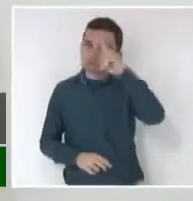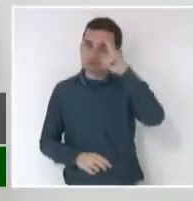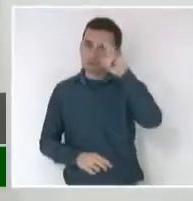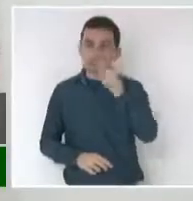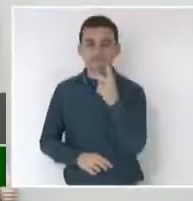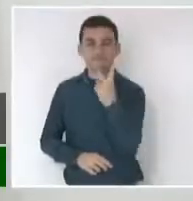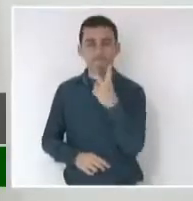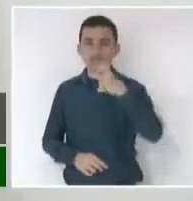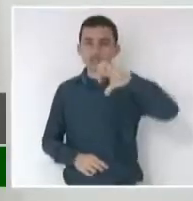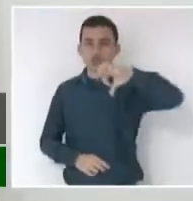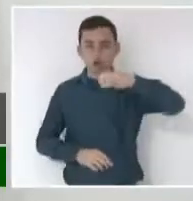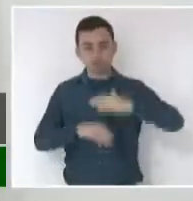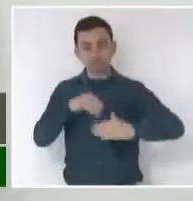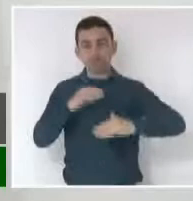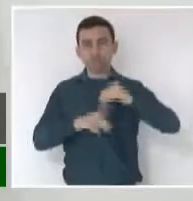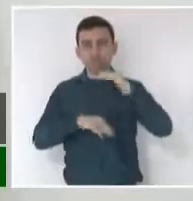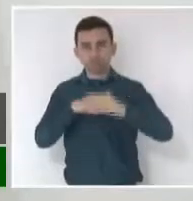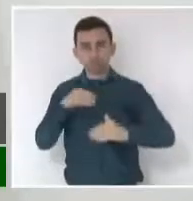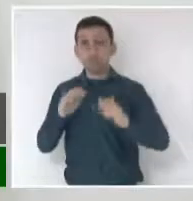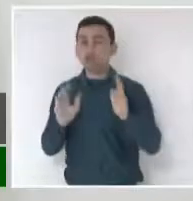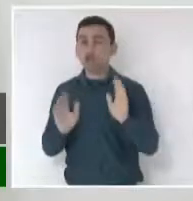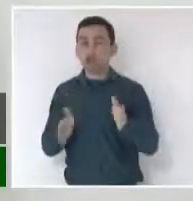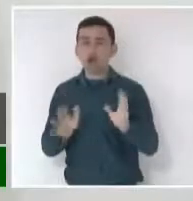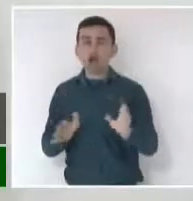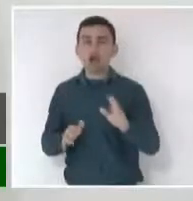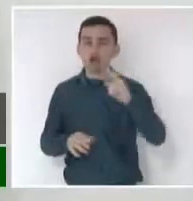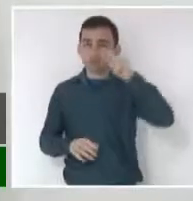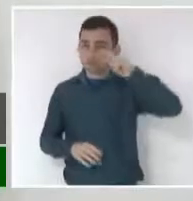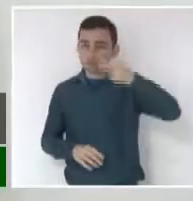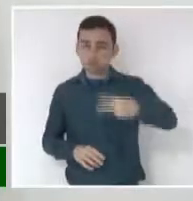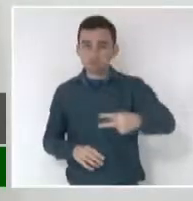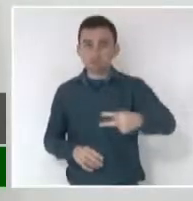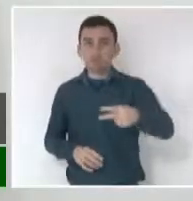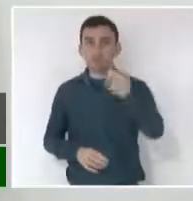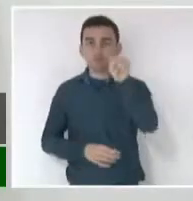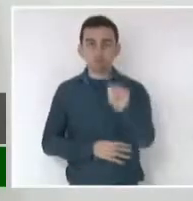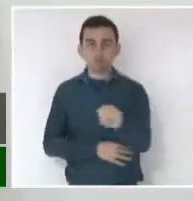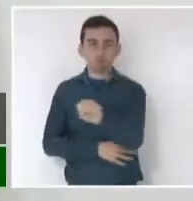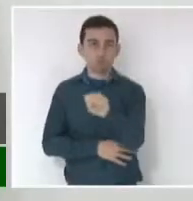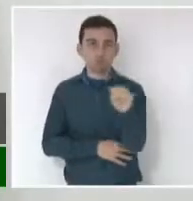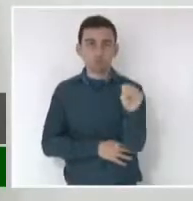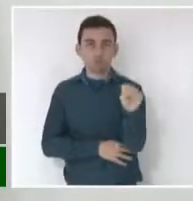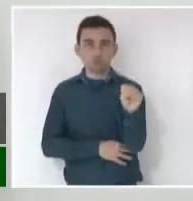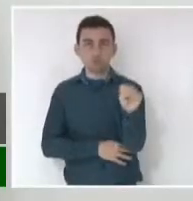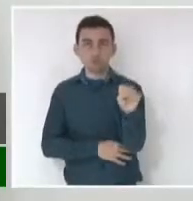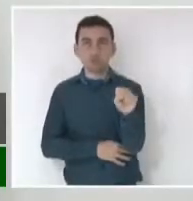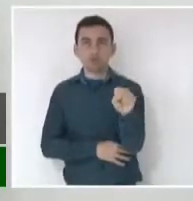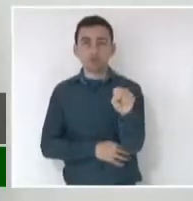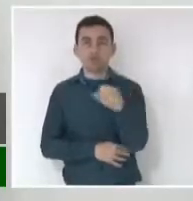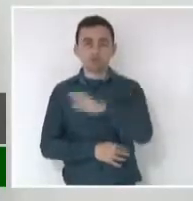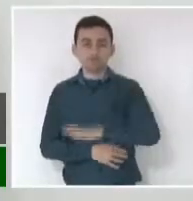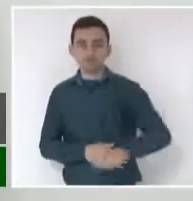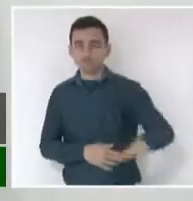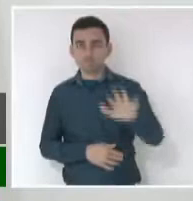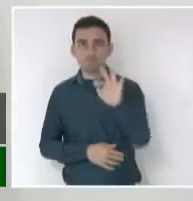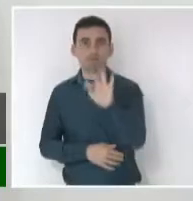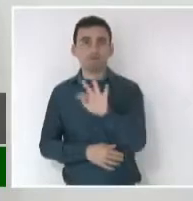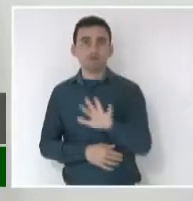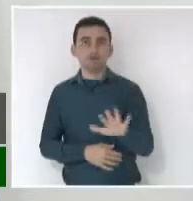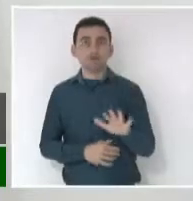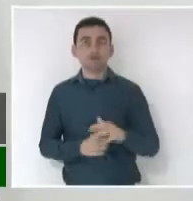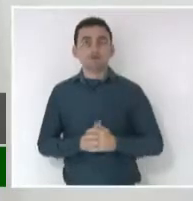29 práticas reconhecidas no Sistema Único de Saúde a nível federal,